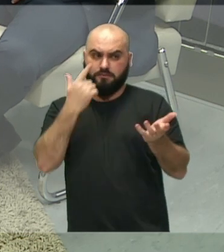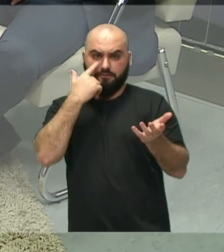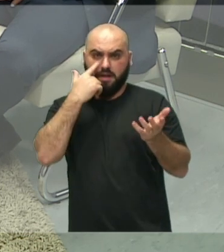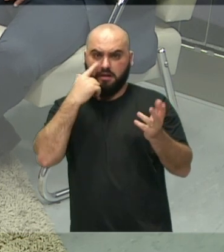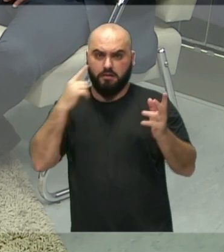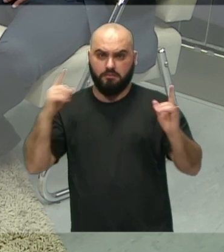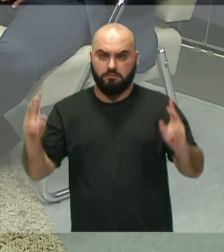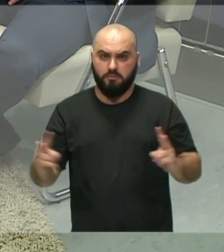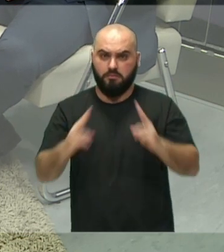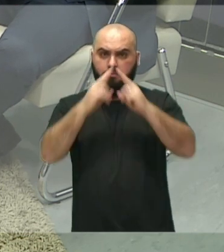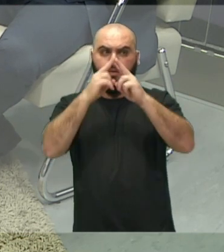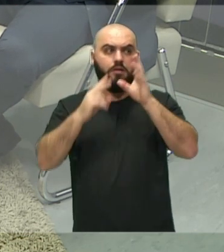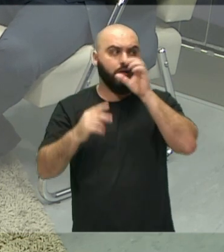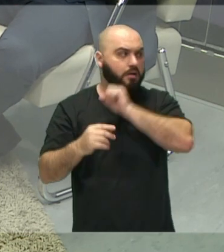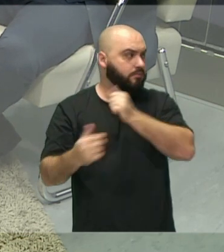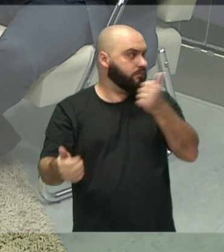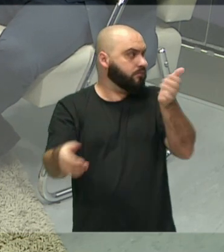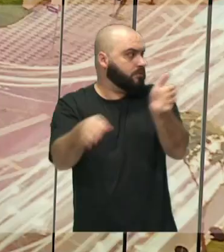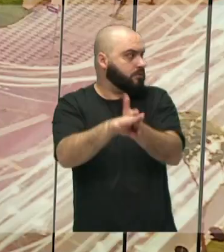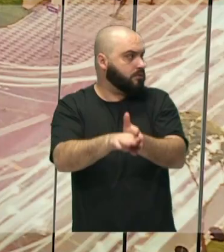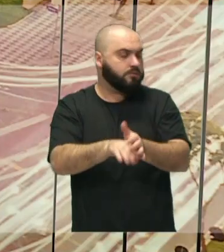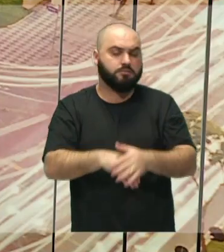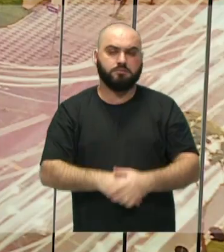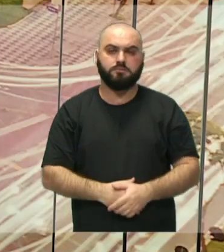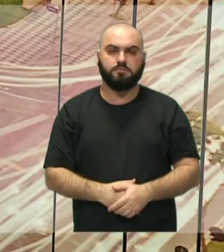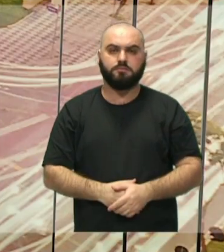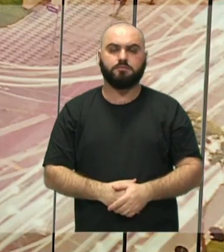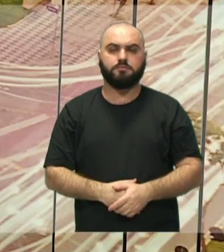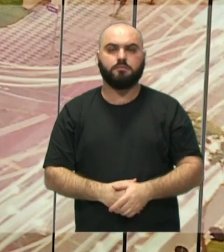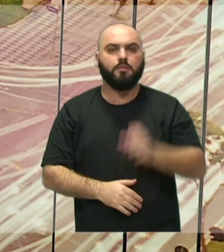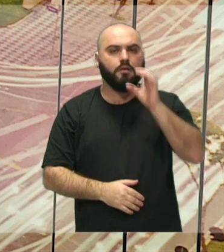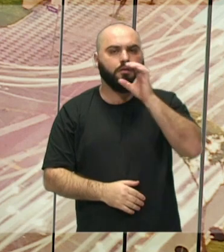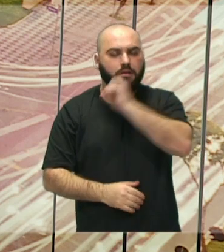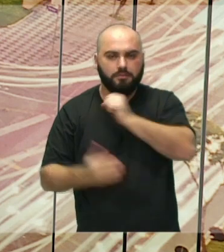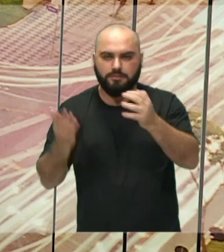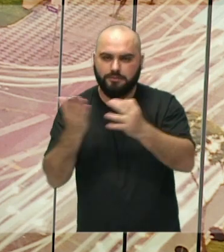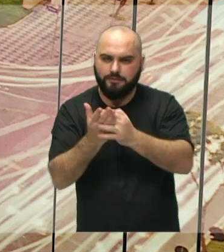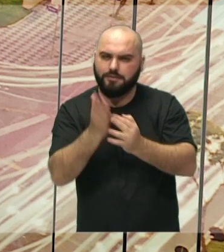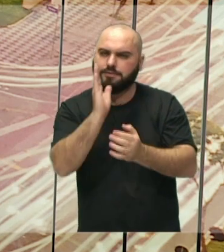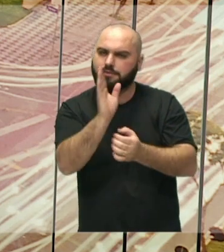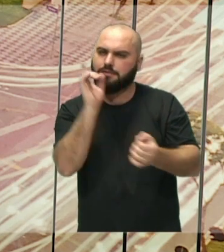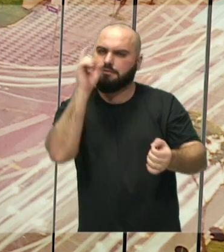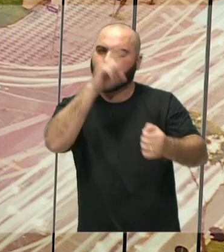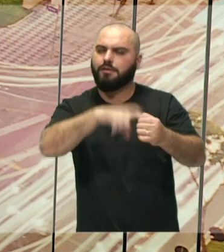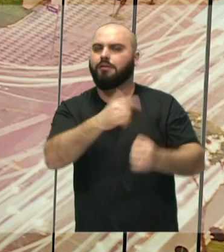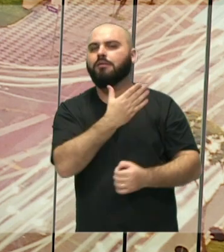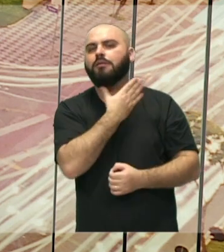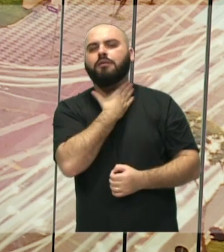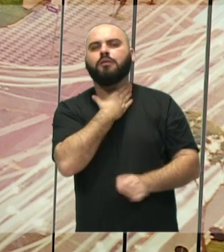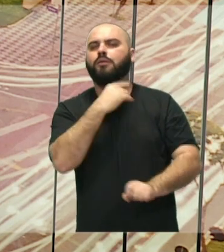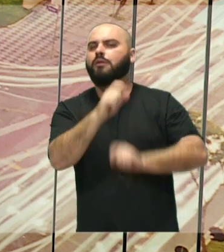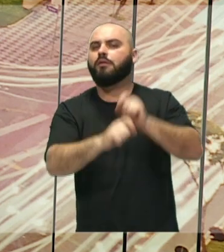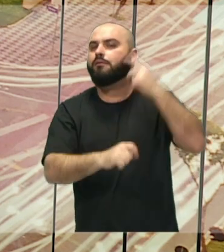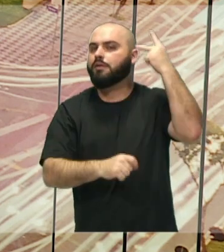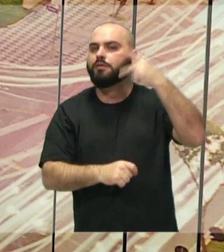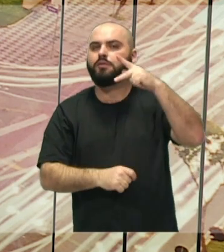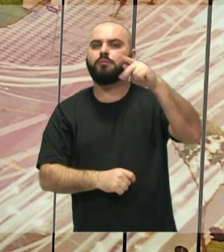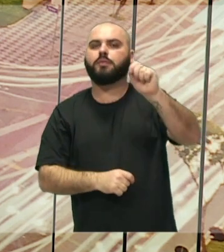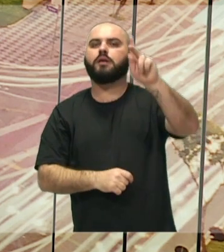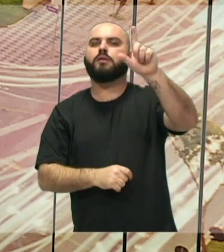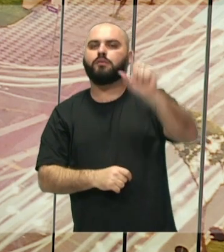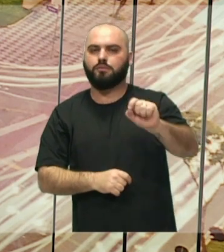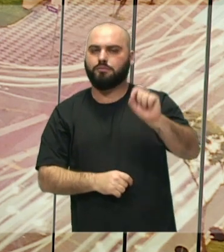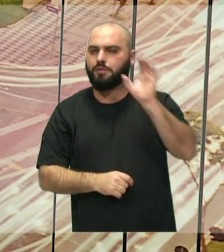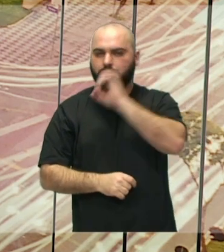né? Vamos para mais um rápido intervalo, já voltamos para continuar esse bate-papo com o vereador Paulo Mais, do